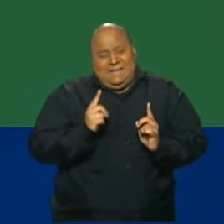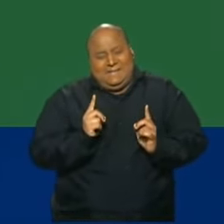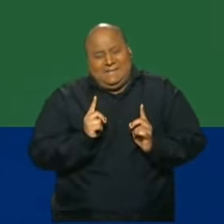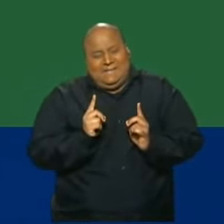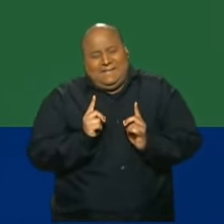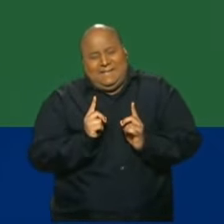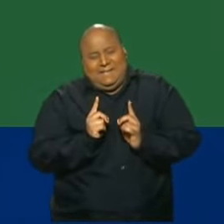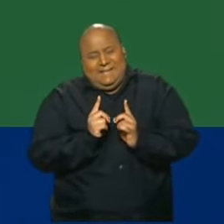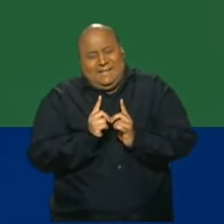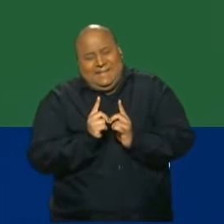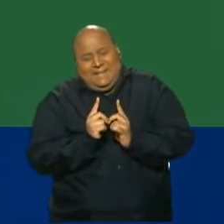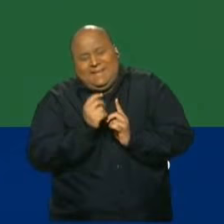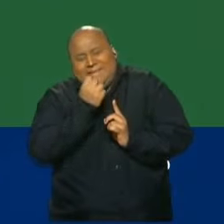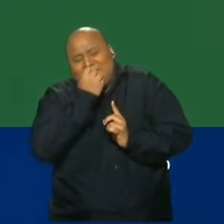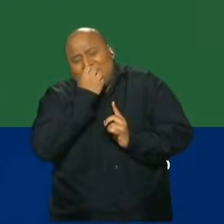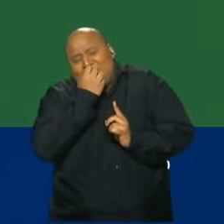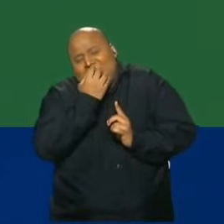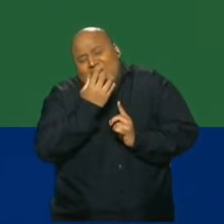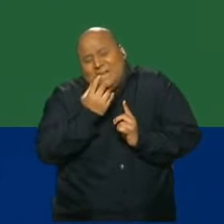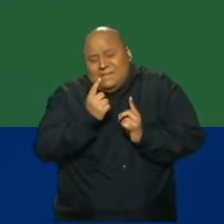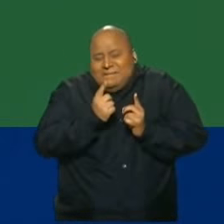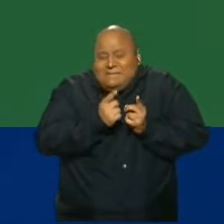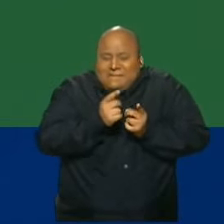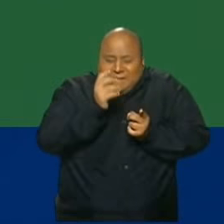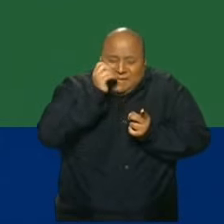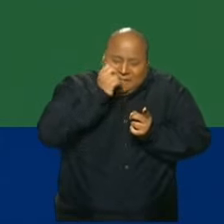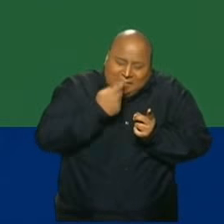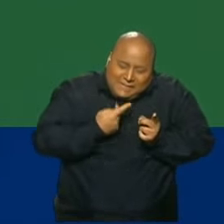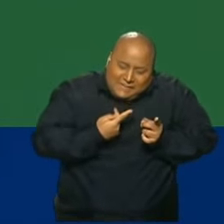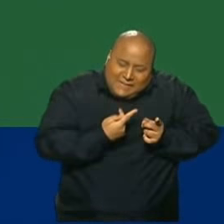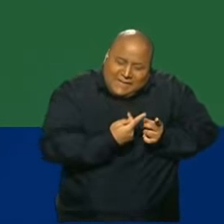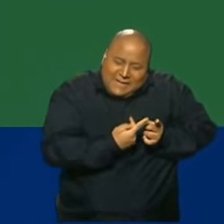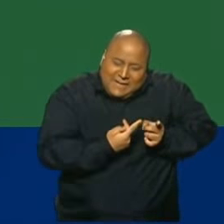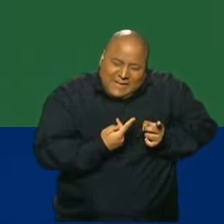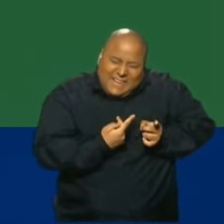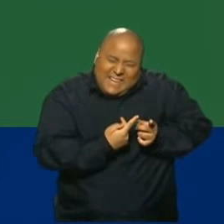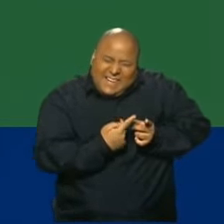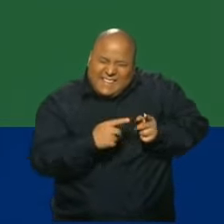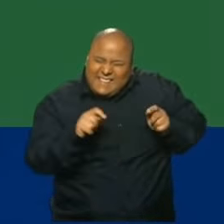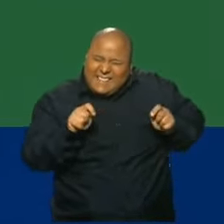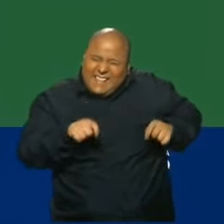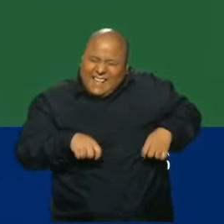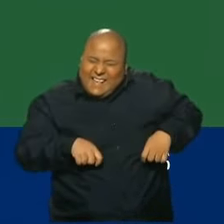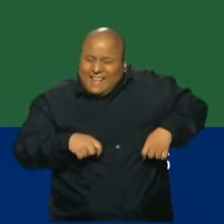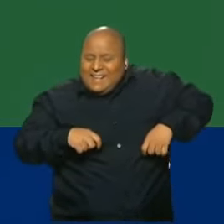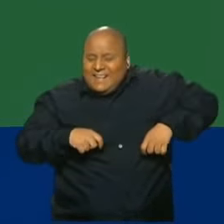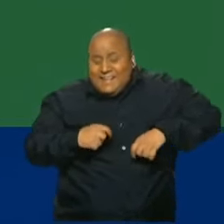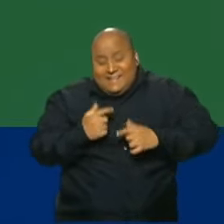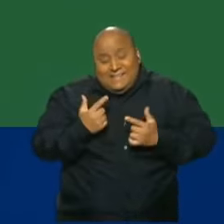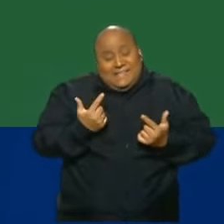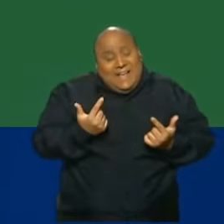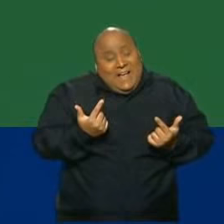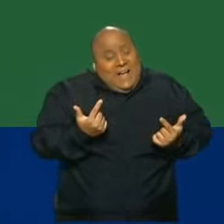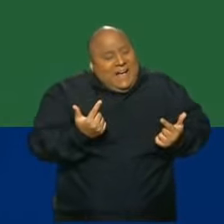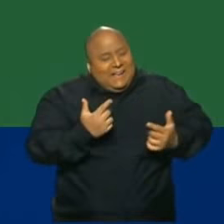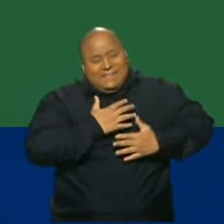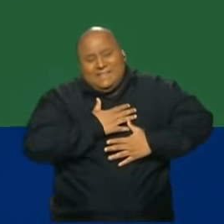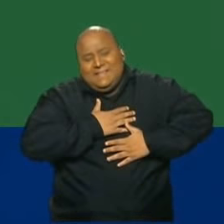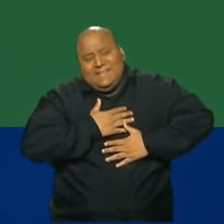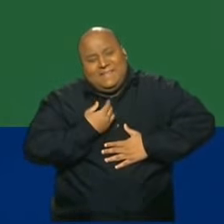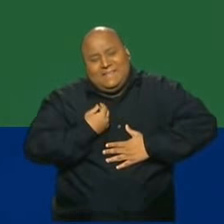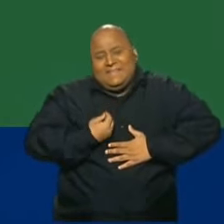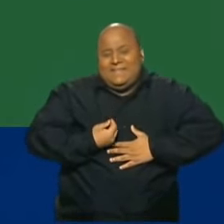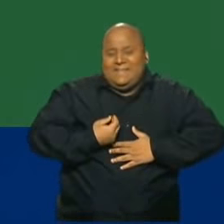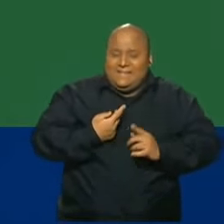inteiros. Passar os nublados na cama, esquente no chuveiro. Que sorte a minha,